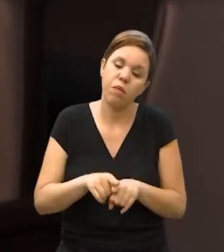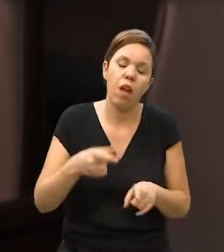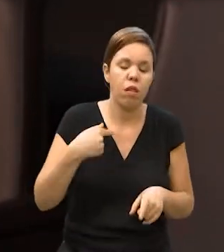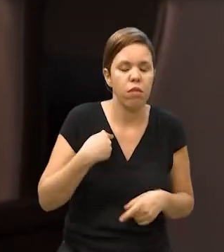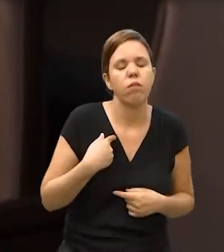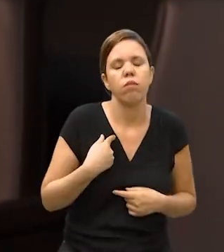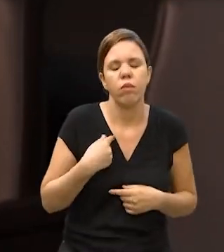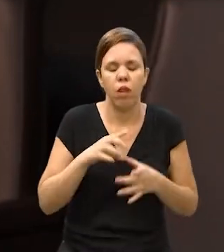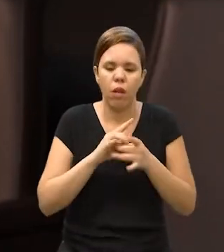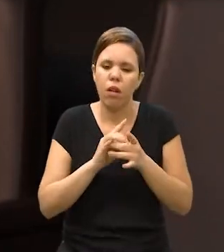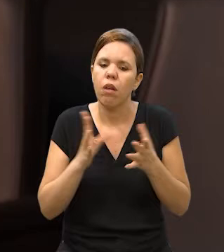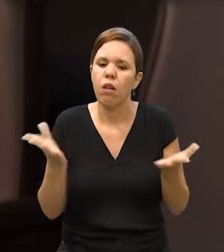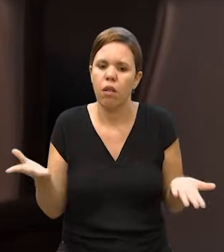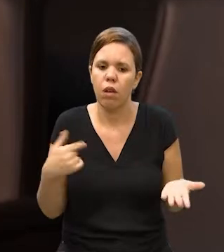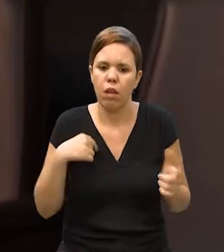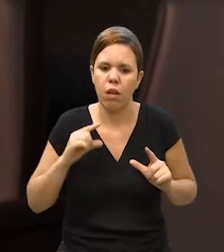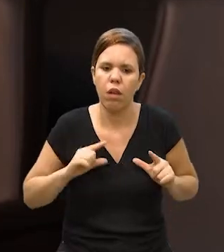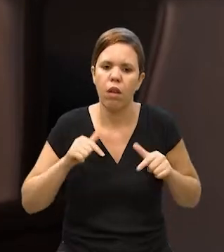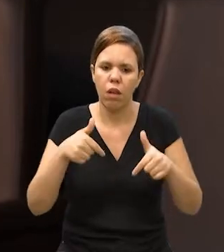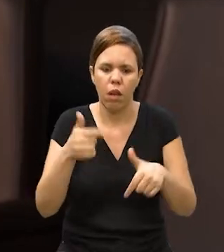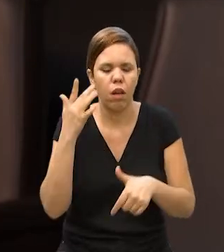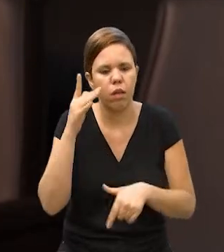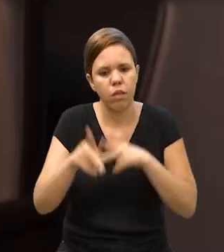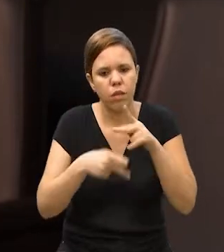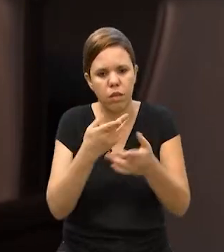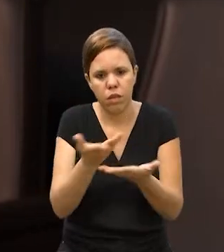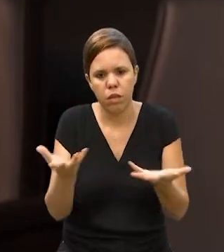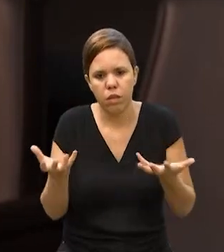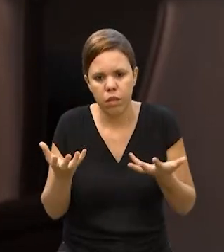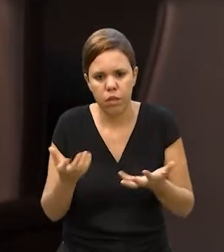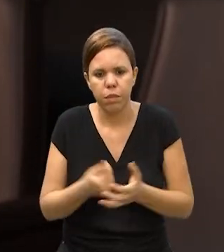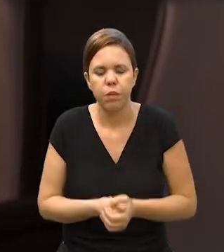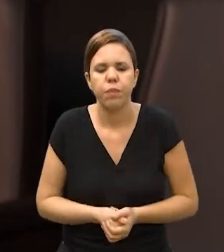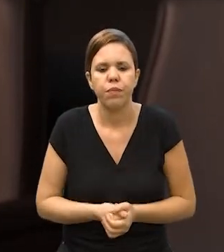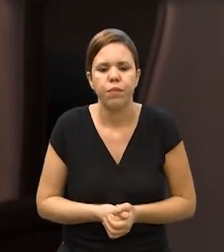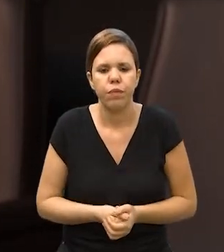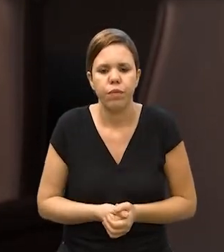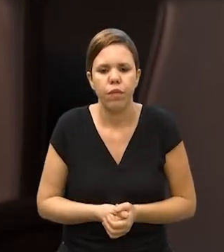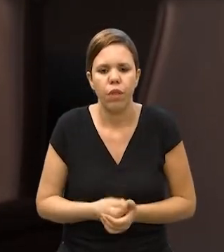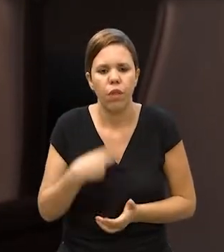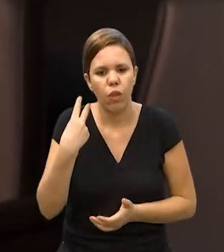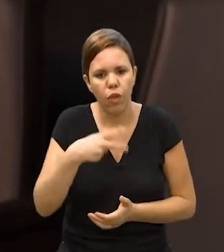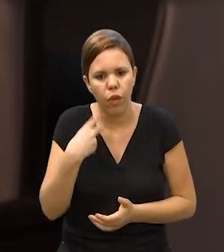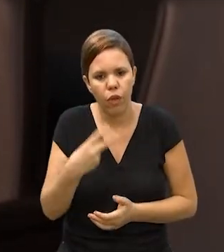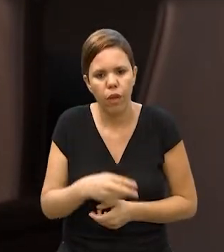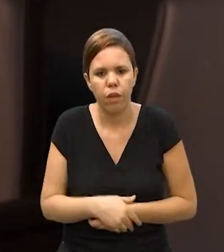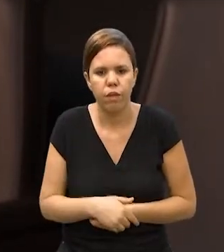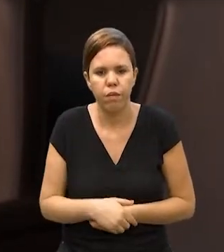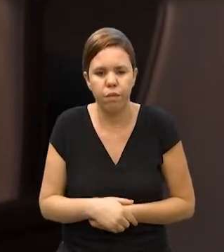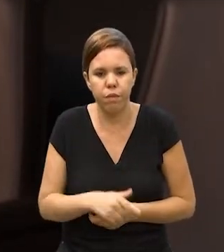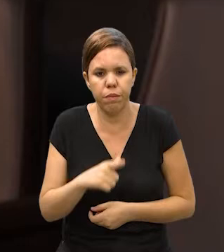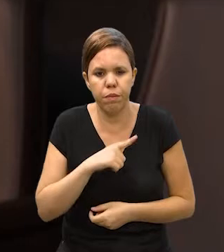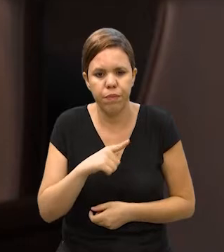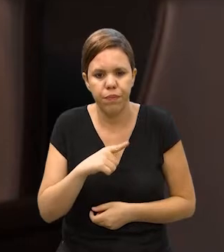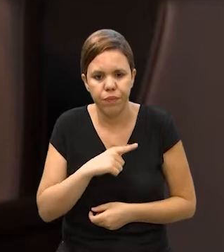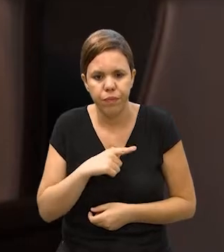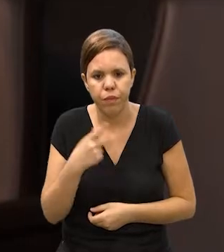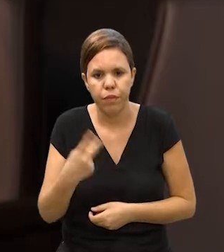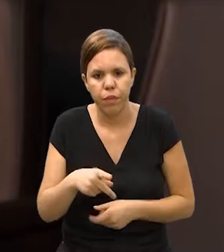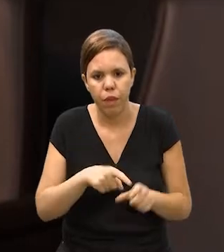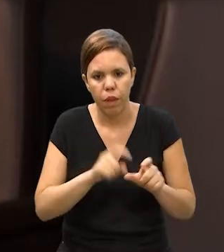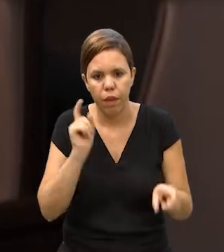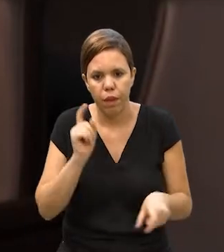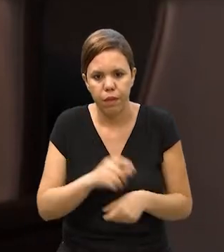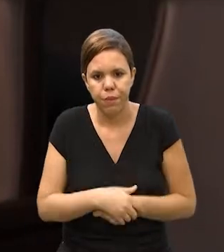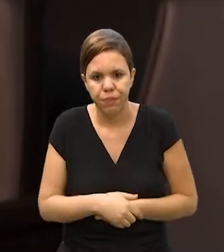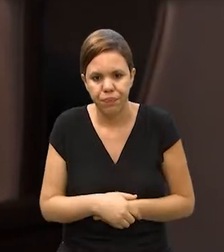dá a liberdade de atuação, que eu acho que é isso que a população quer, né, de um parlamentar, quer de um vereador, que ele tenha a sua